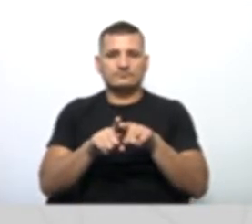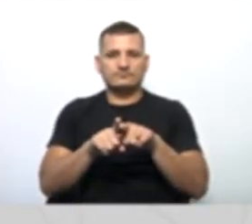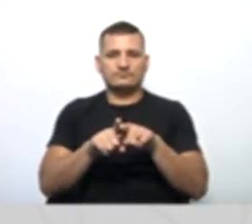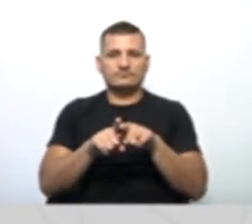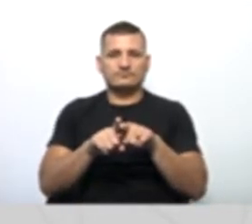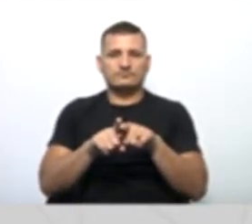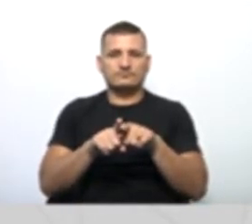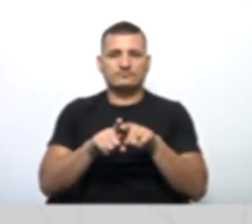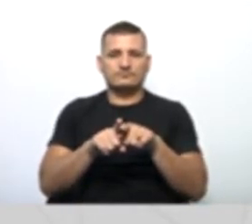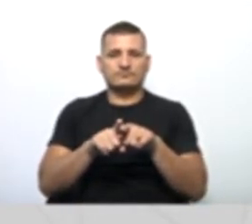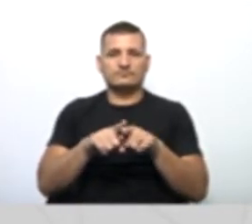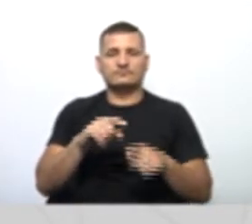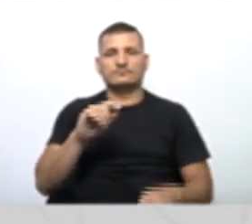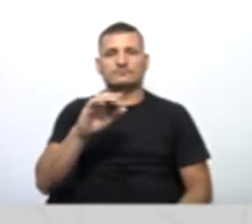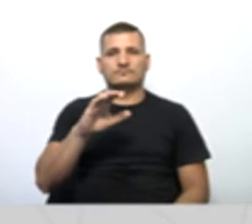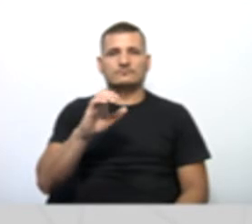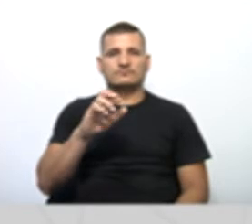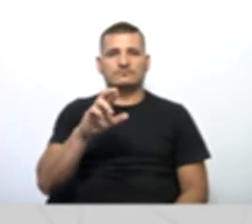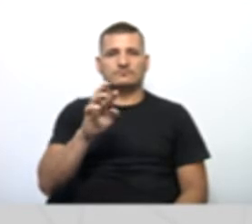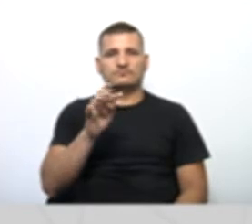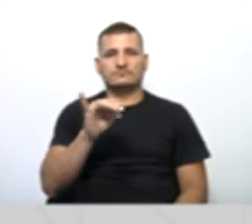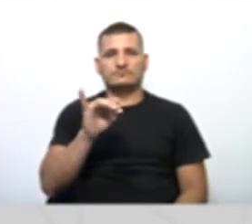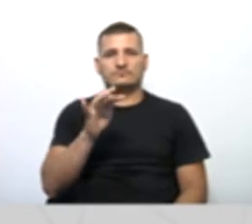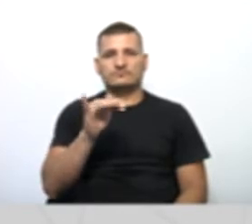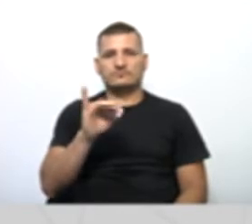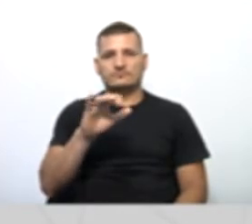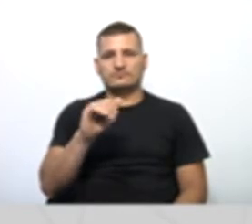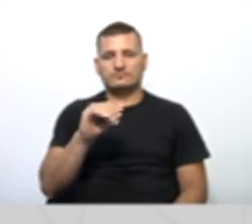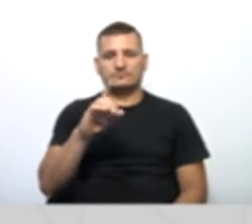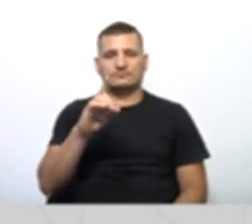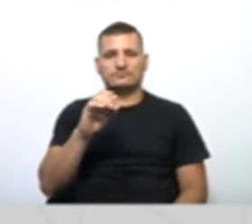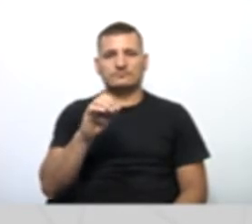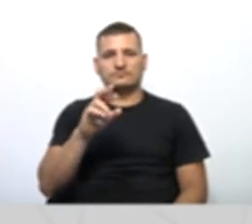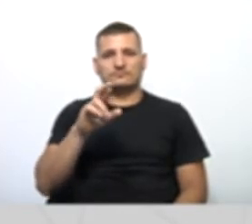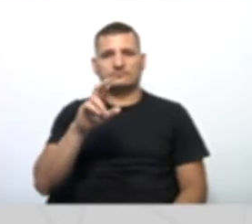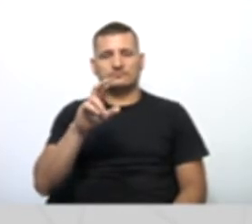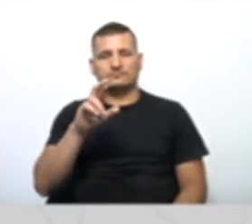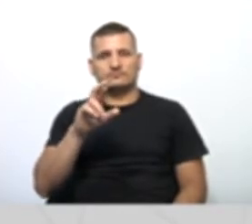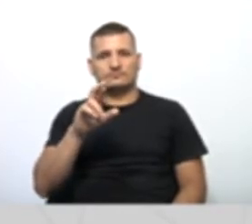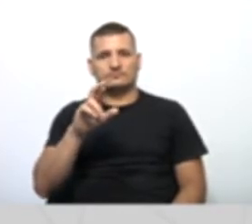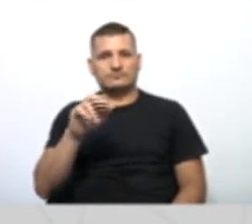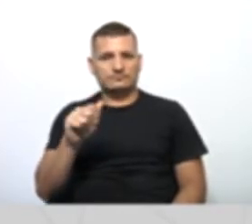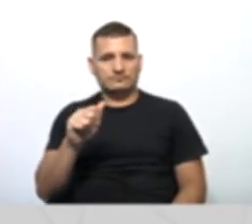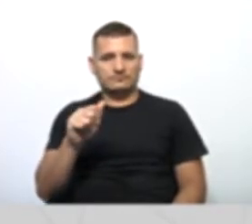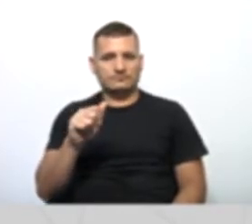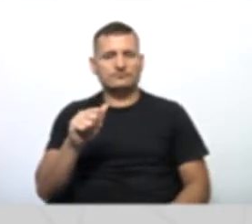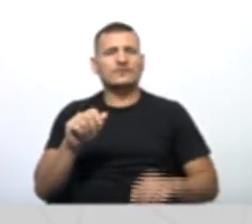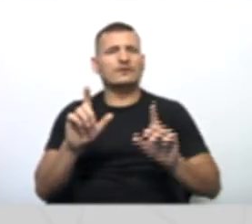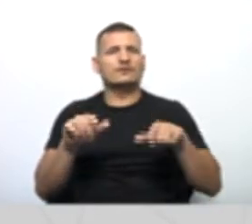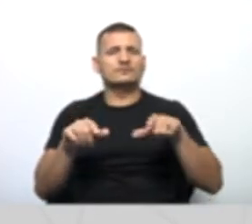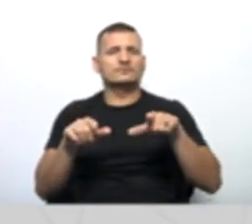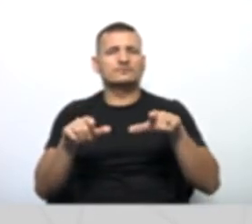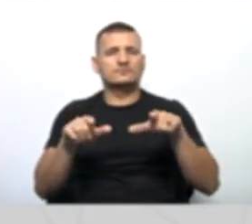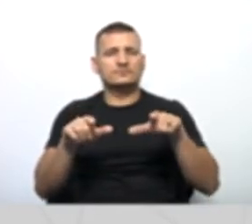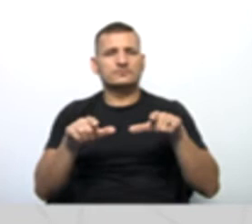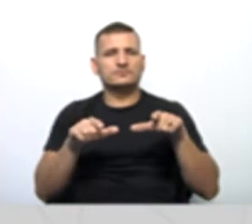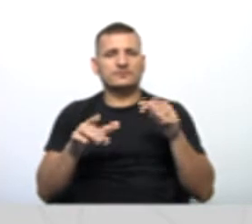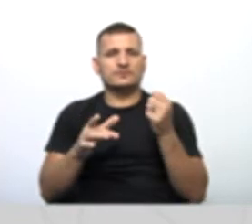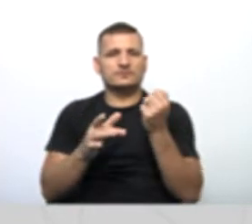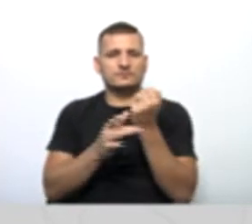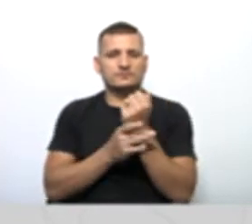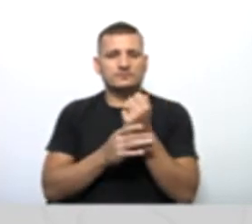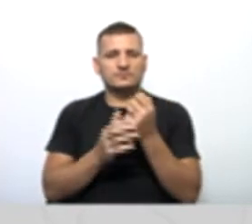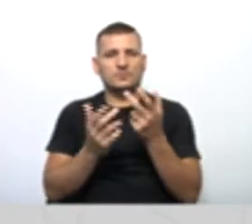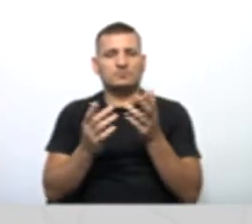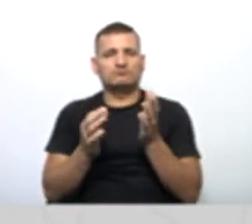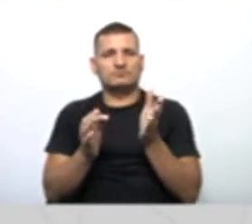as autoridades certificadoras relacionadas à chave, aos certificados de segurança que são, ou de assinatura